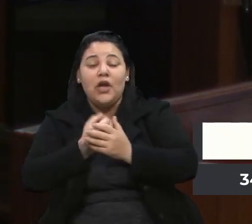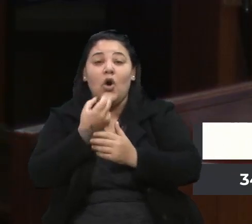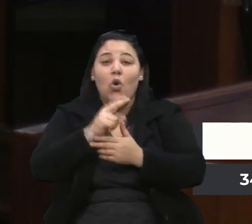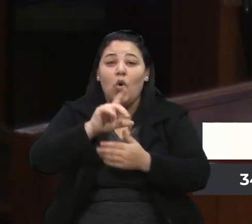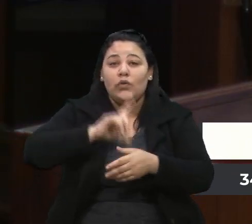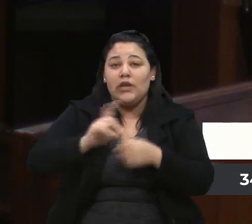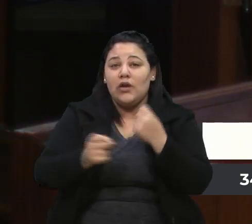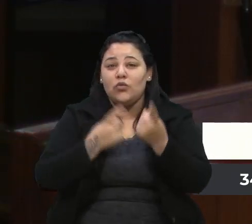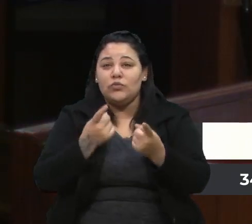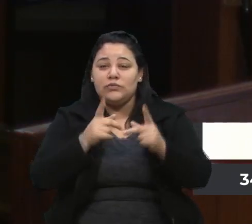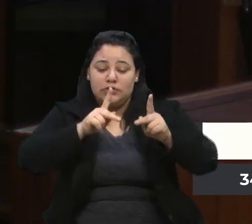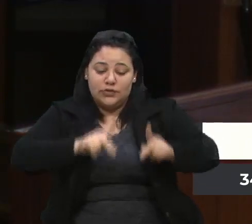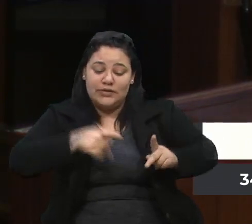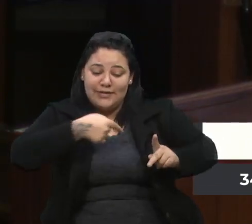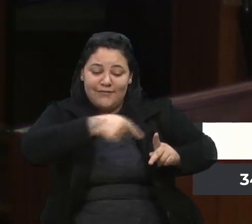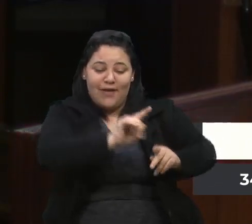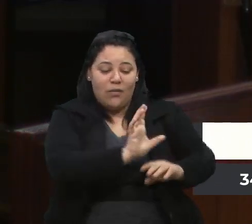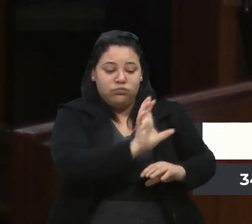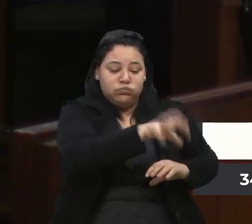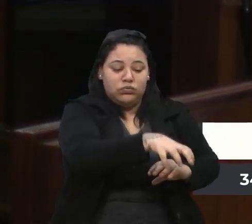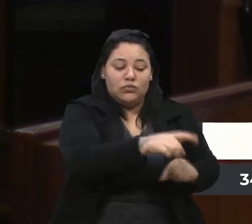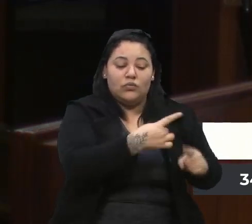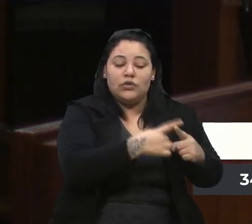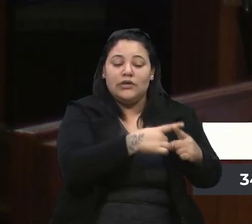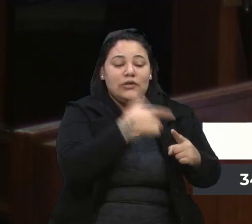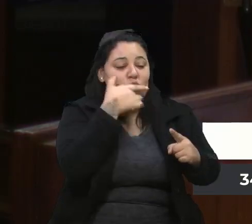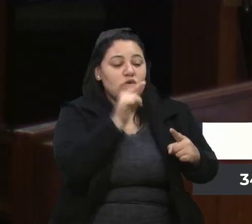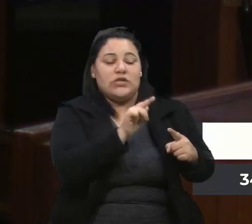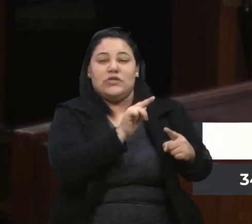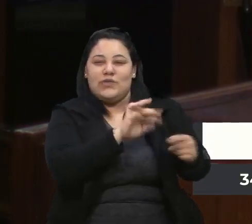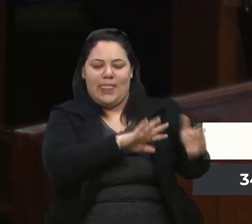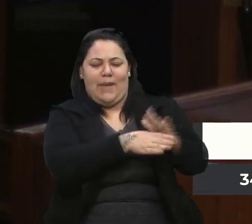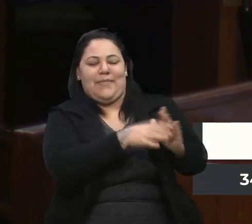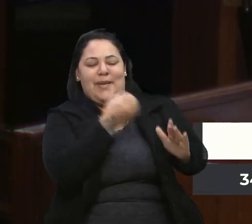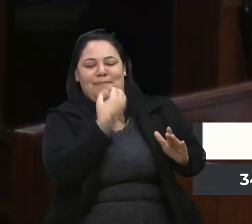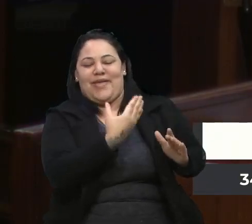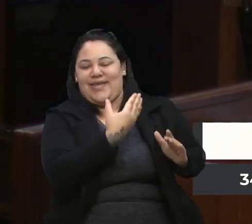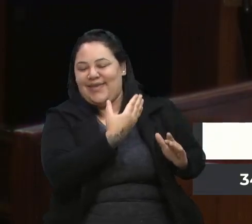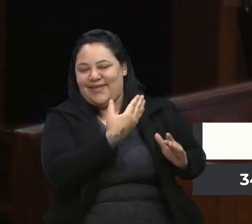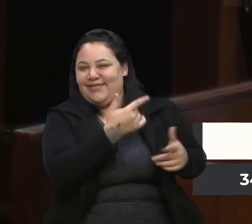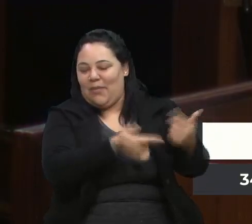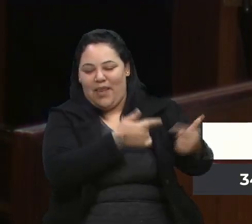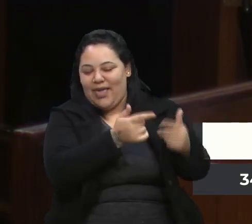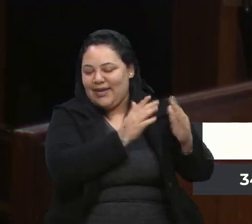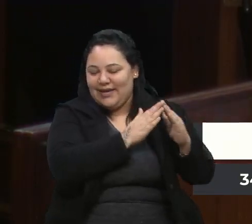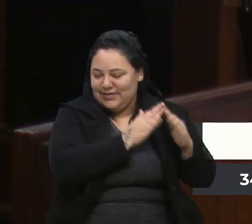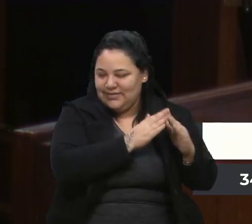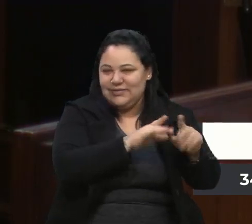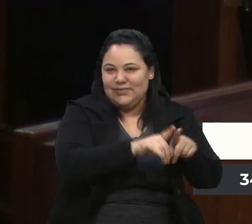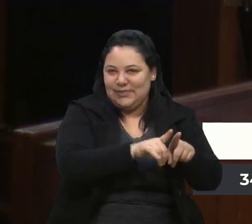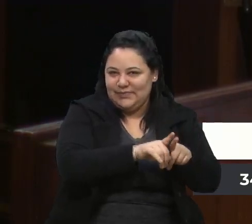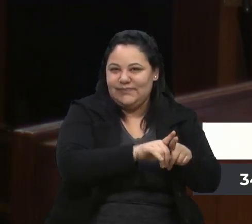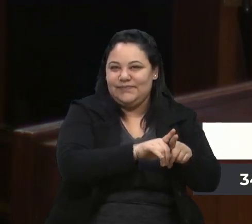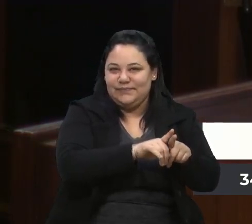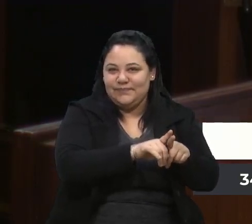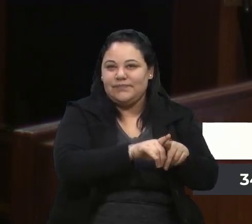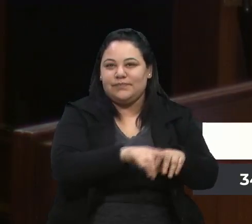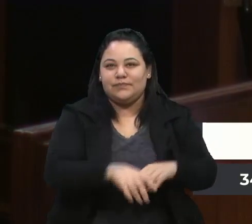no posto porque ainda não conseguiram assim, aderir a esse novo processo de fazer o atendimento